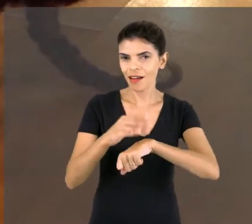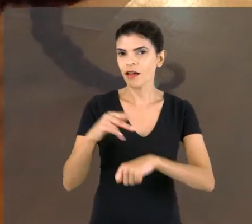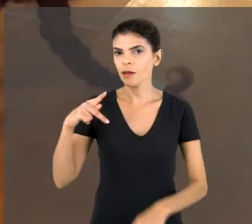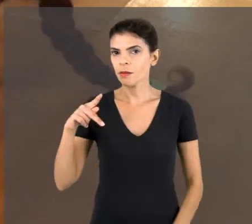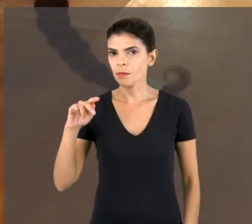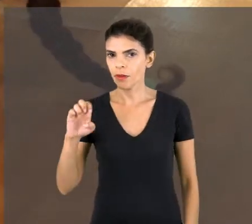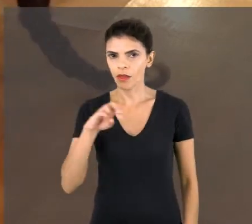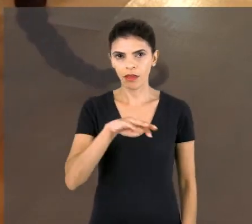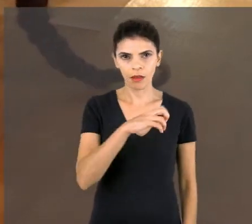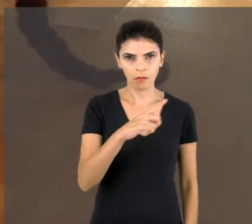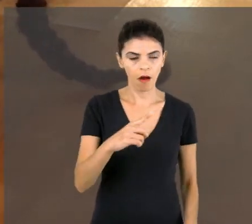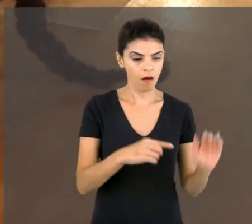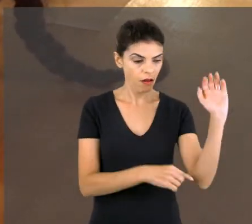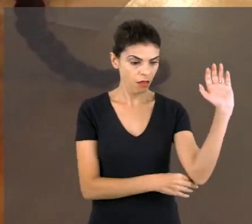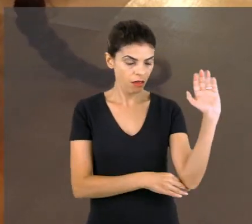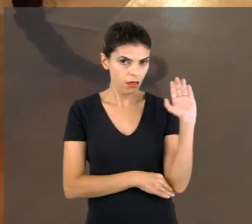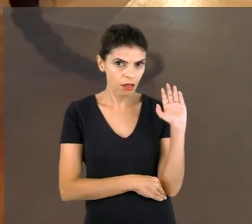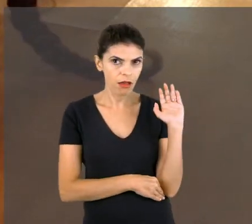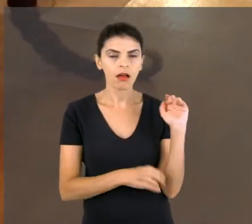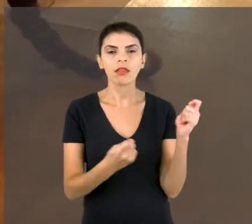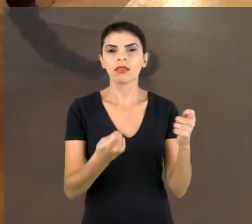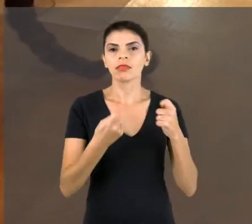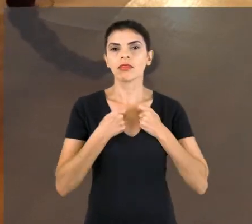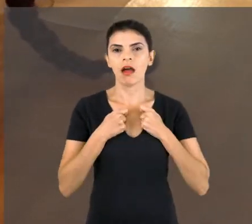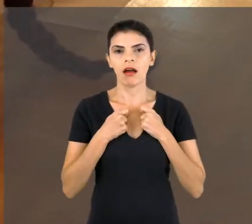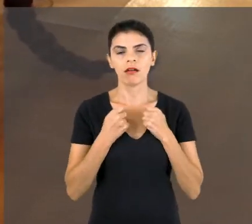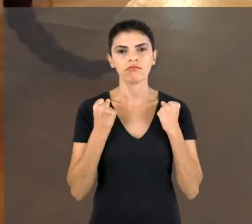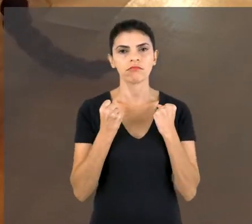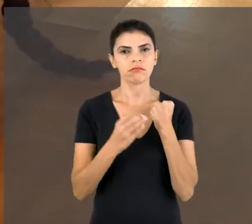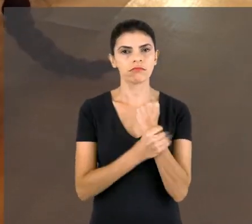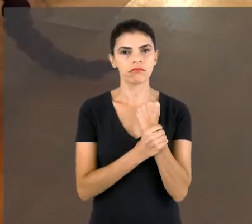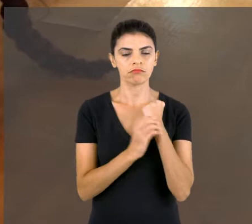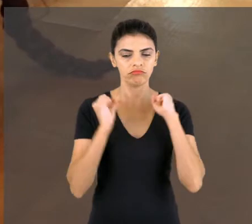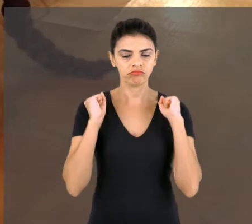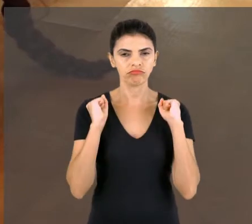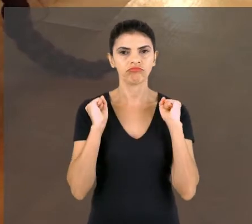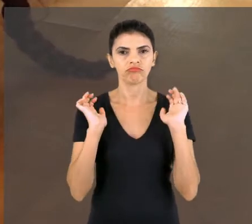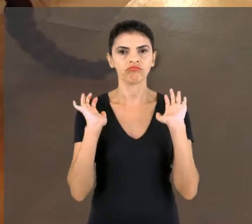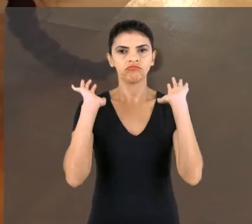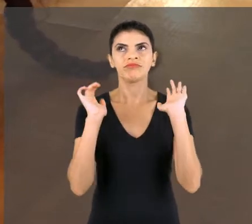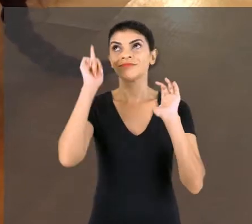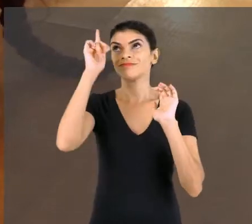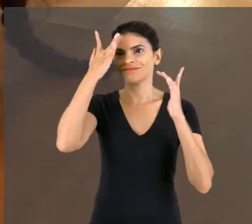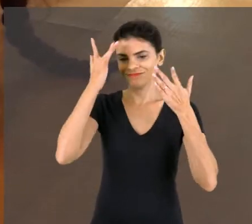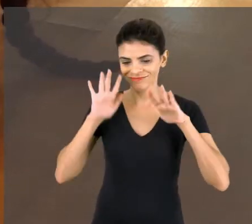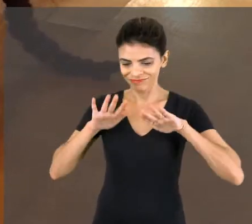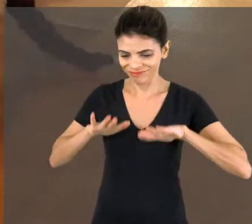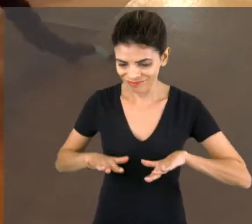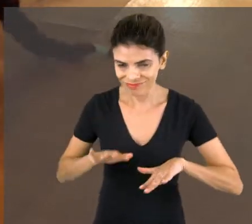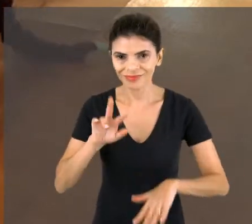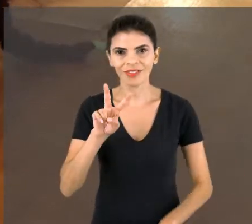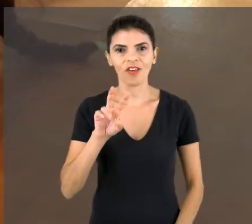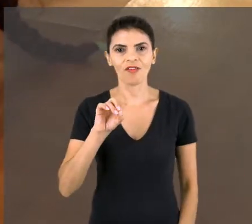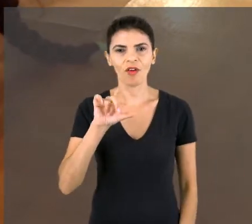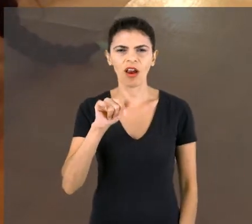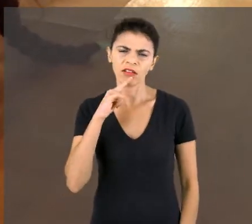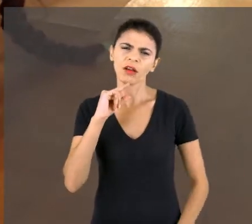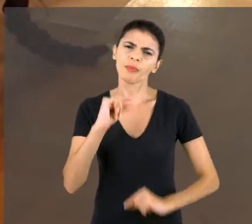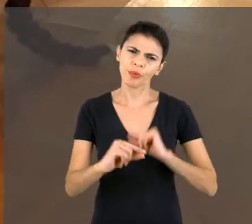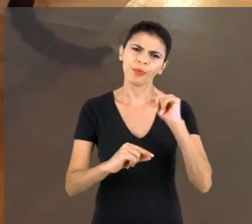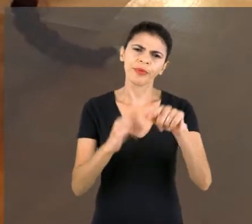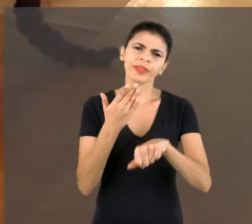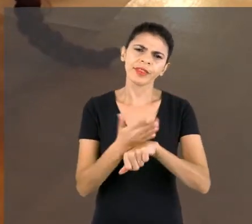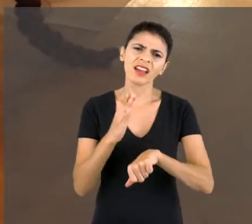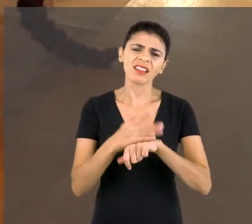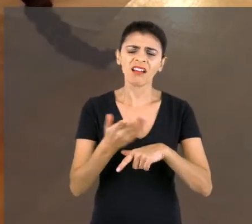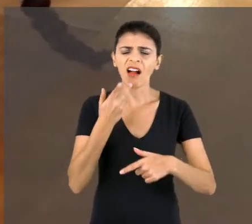pé-mão, aproximar o braço do tronco vai gerar mais estabilidade para a volante. É claro, depois, pouco a pouco com